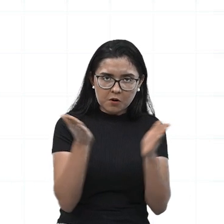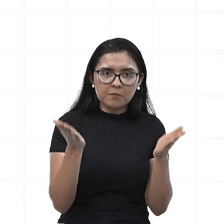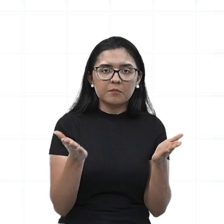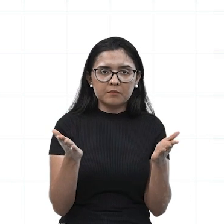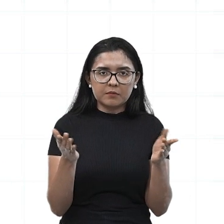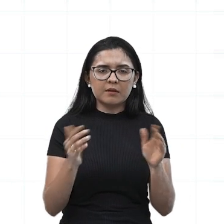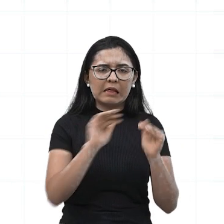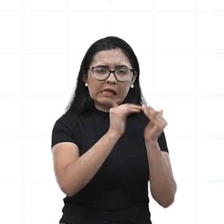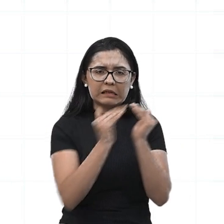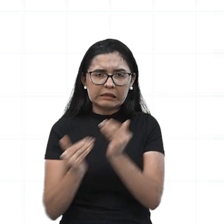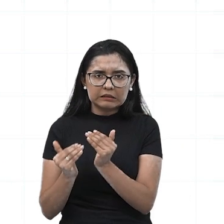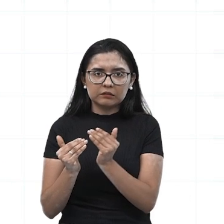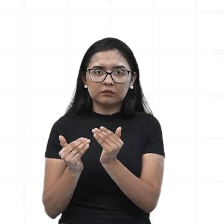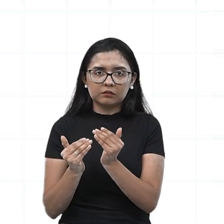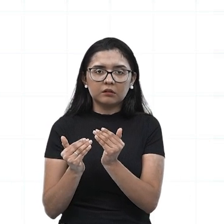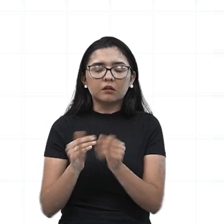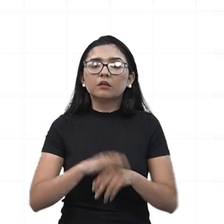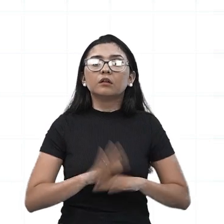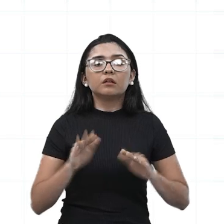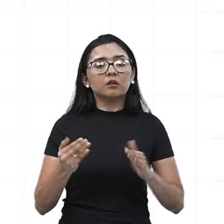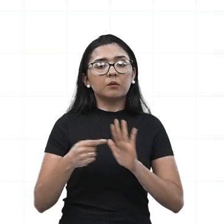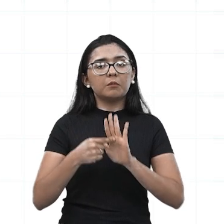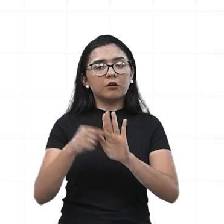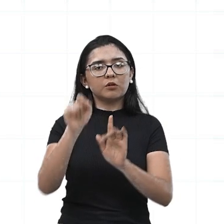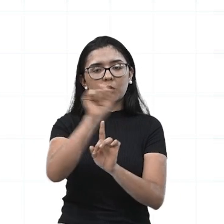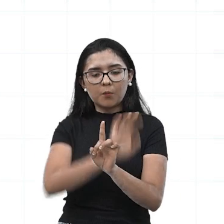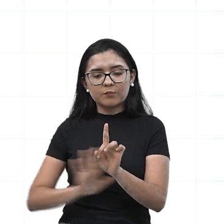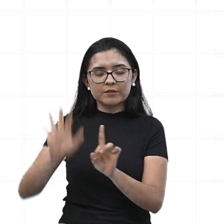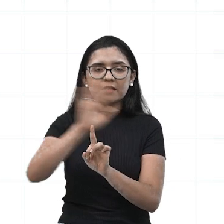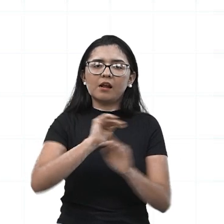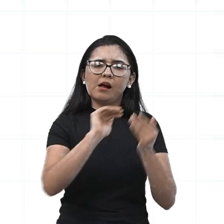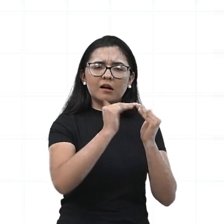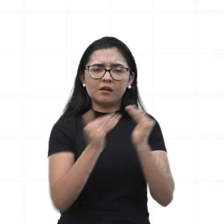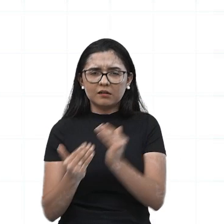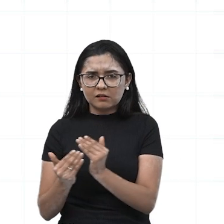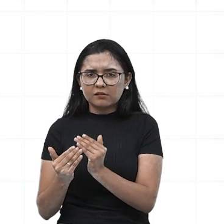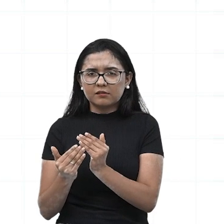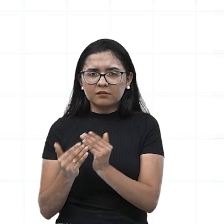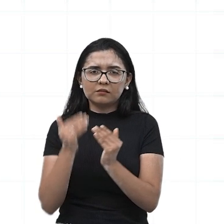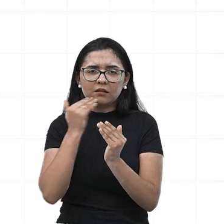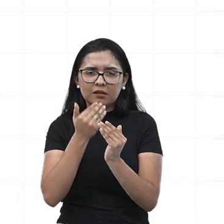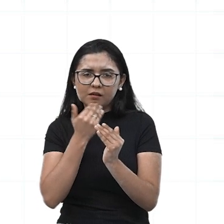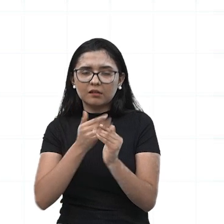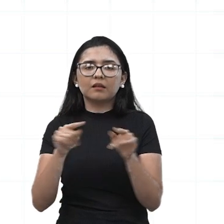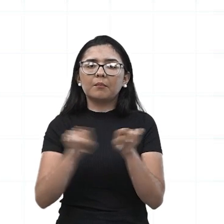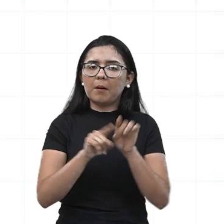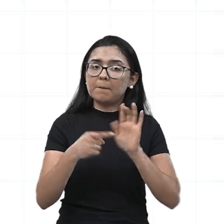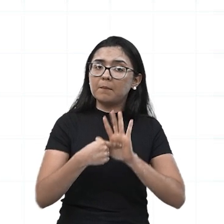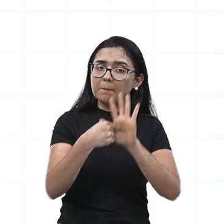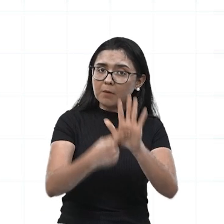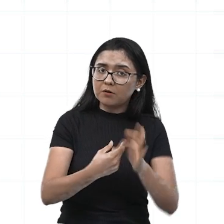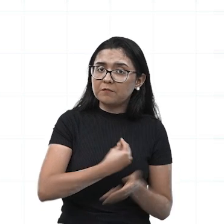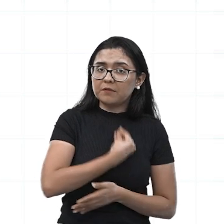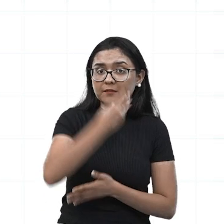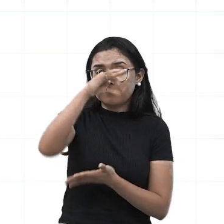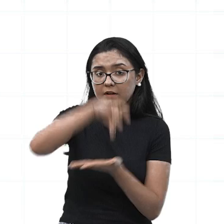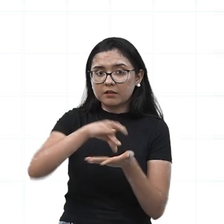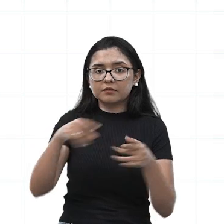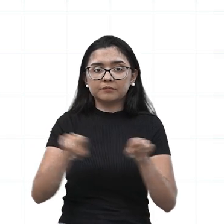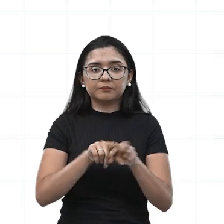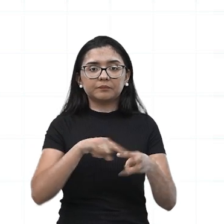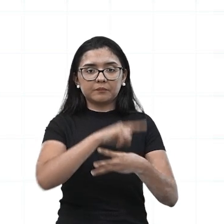da favela. Então ele leva o cenário da favela, leva ali a realidade. Depois nós temos o